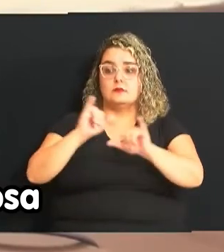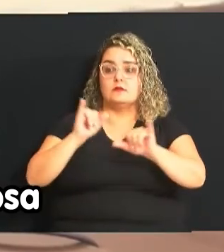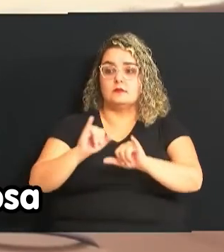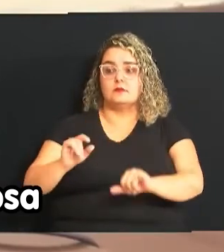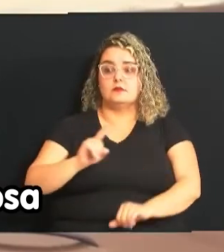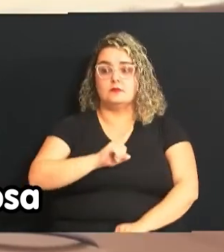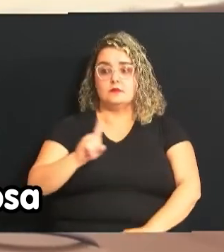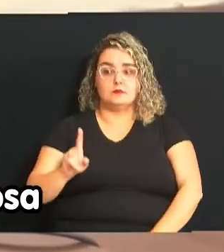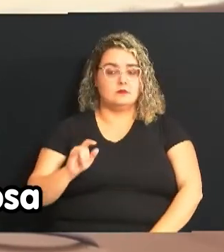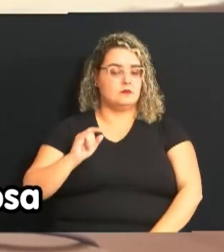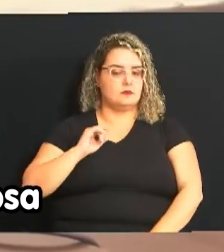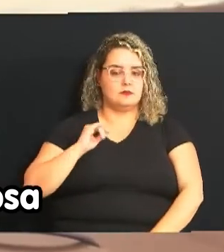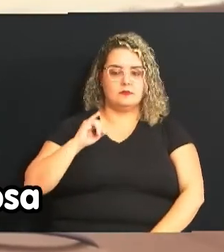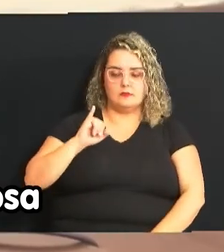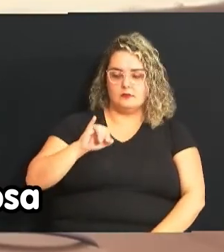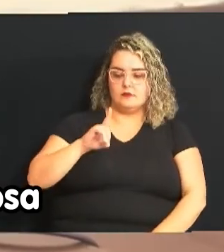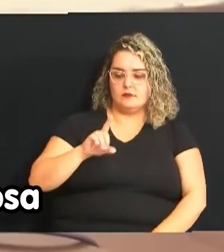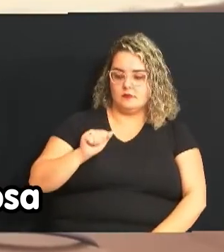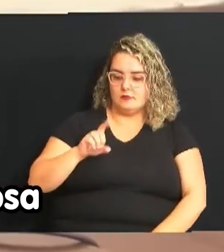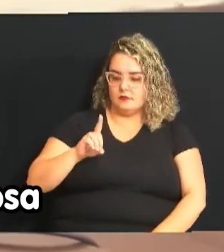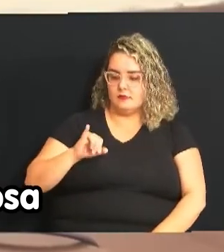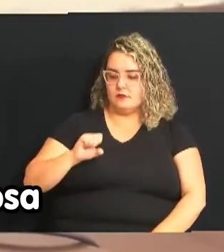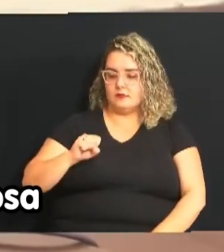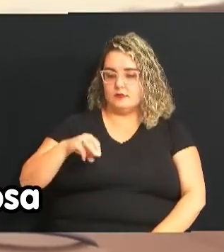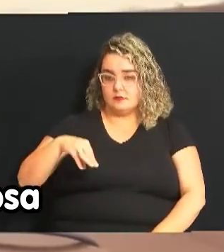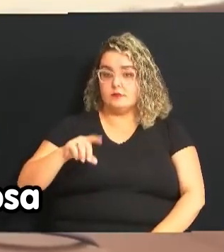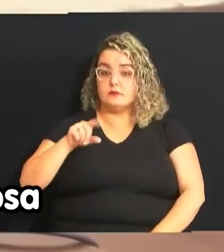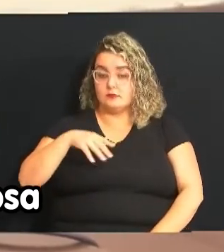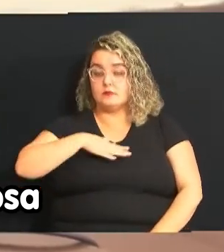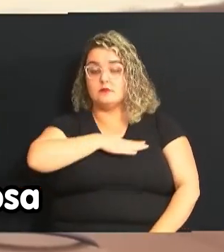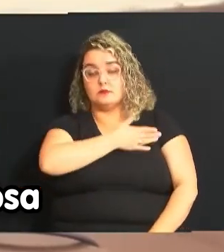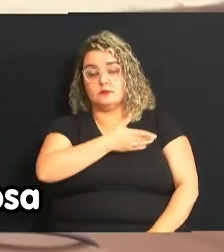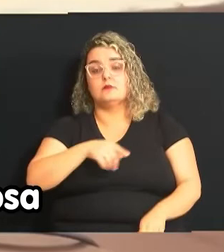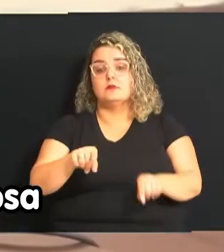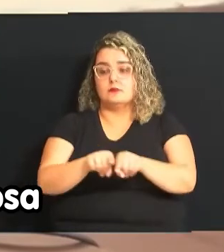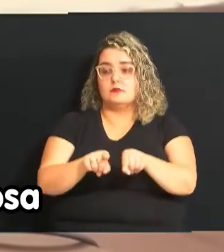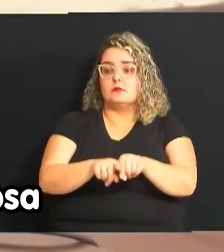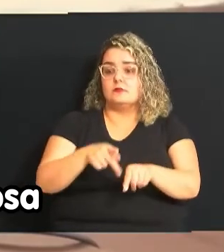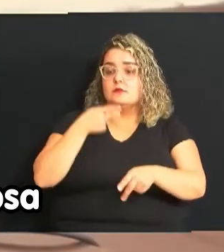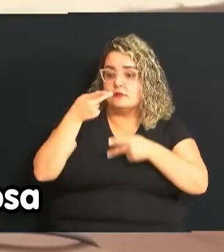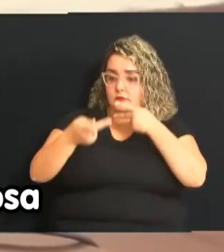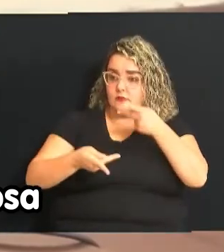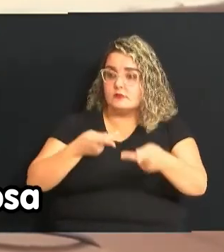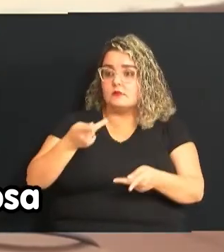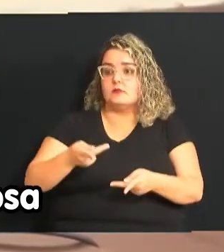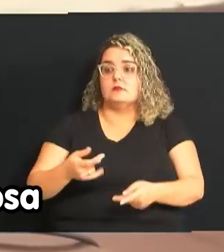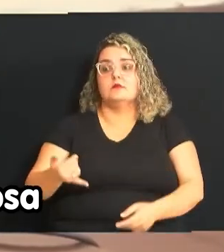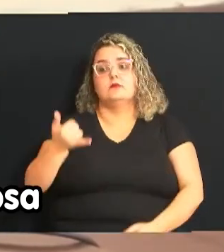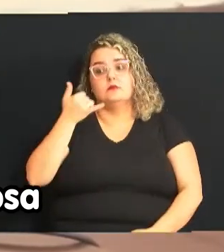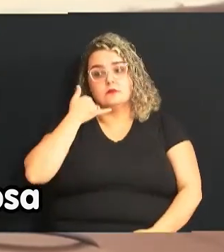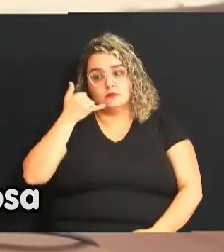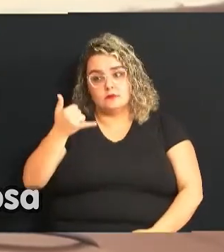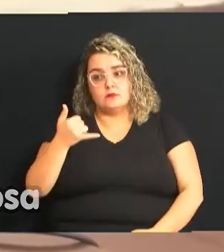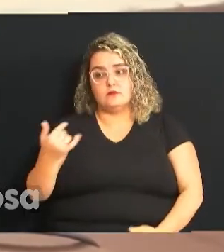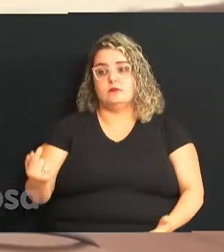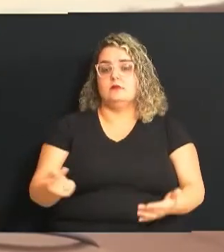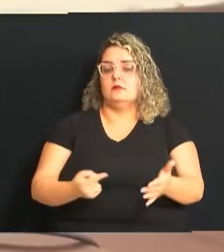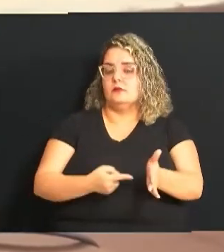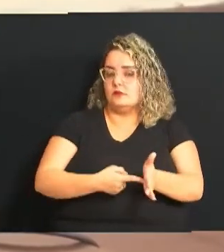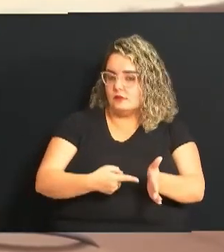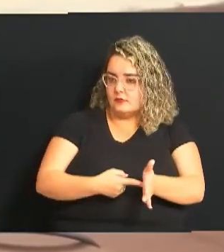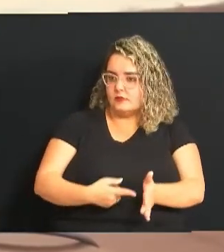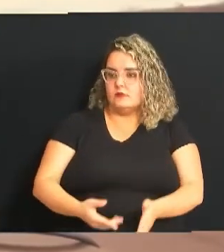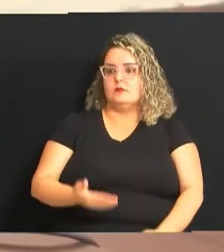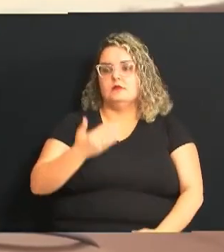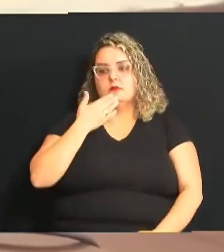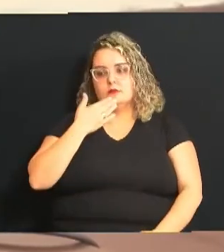ao Idadismo, que a gente falou aqui sobre a questão do preconceito, e também a gente reforça aqui os telefones de denúncia e também de